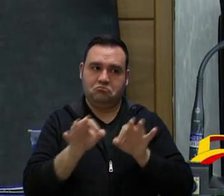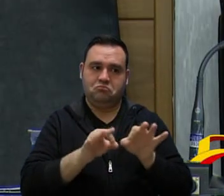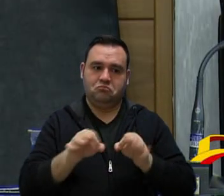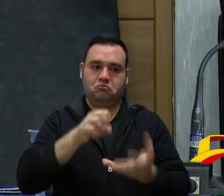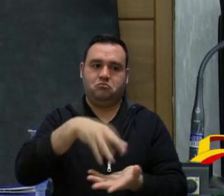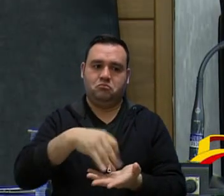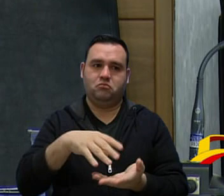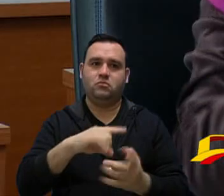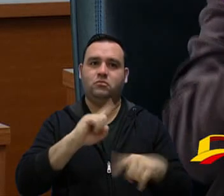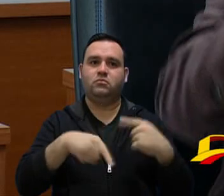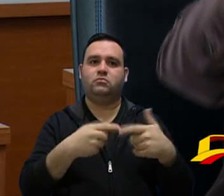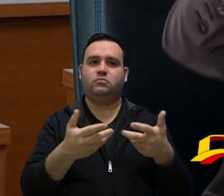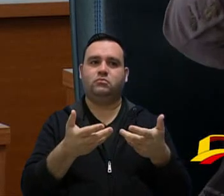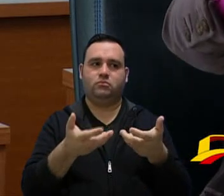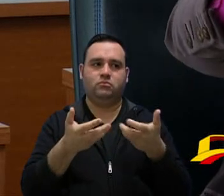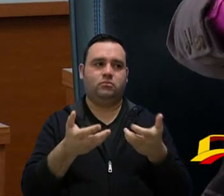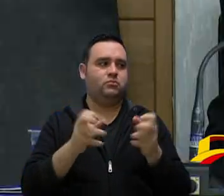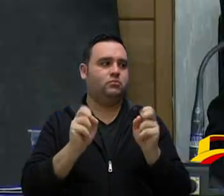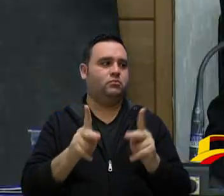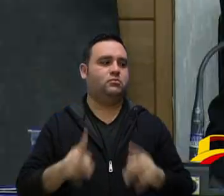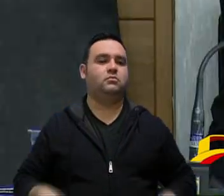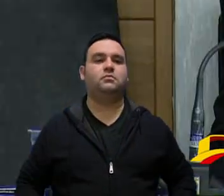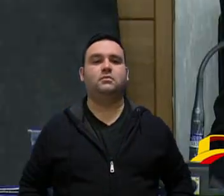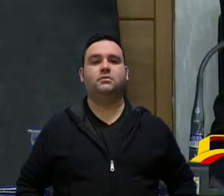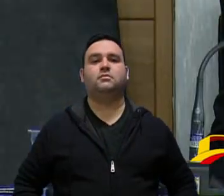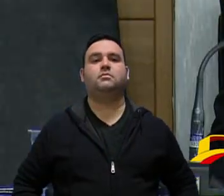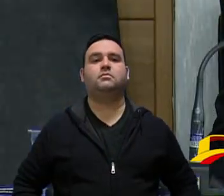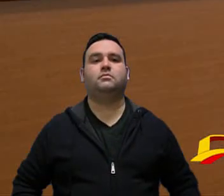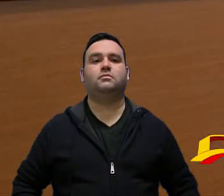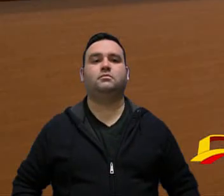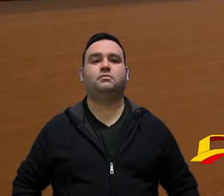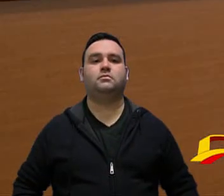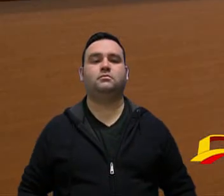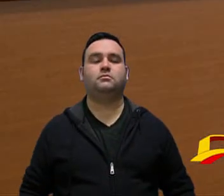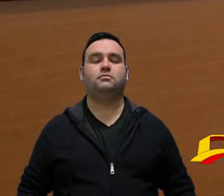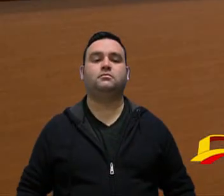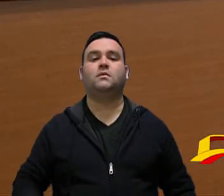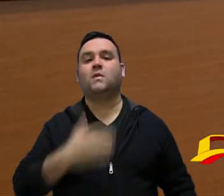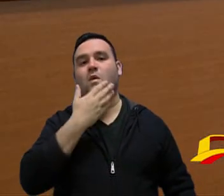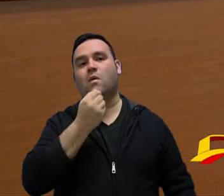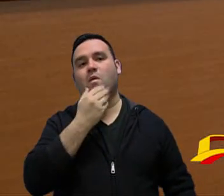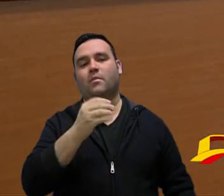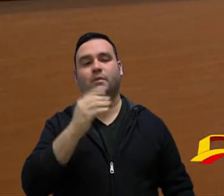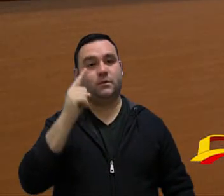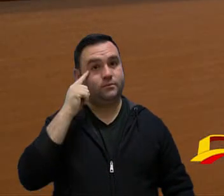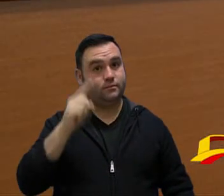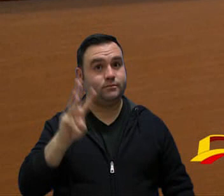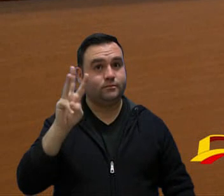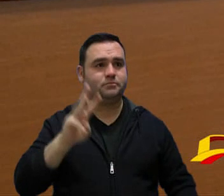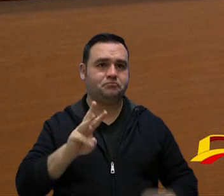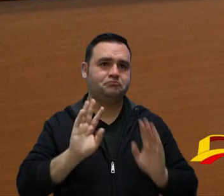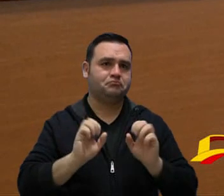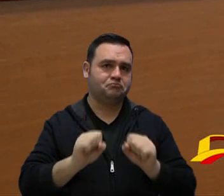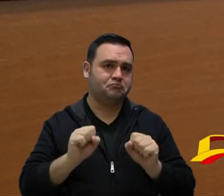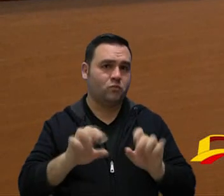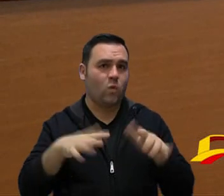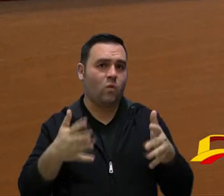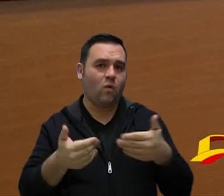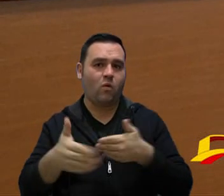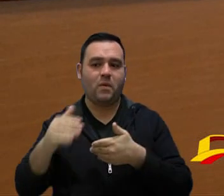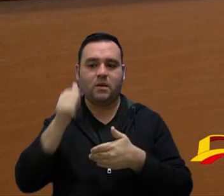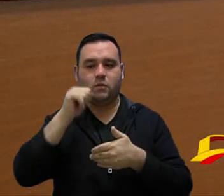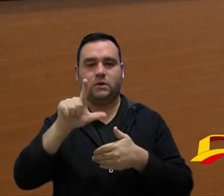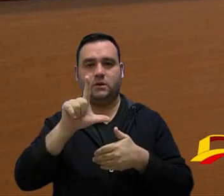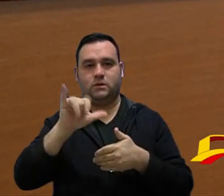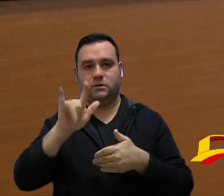sair para senhora especialmente pode até tá perfeito a dra aline por favor senhor quer falar alguma coisa passando